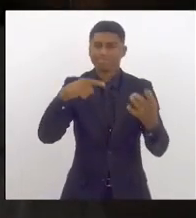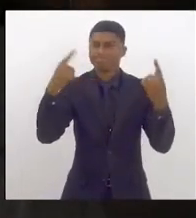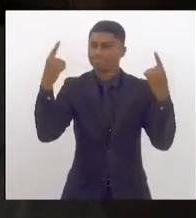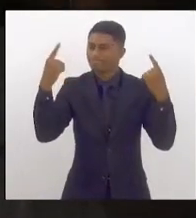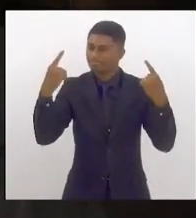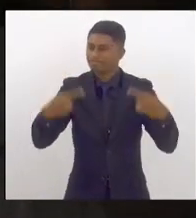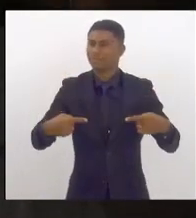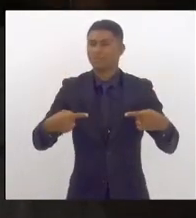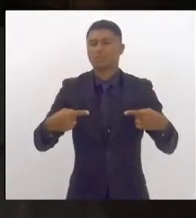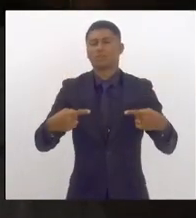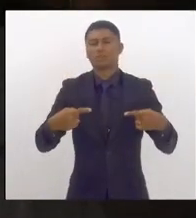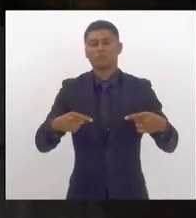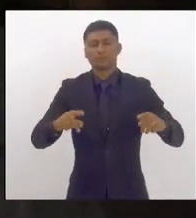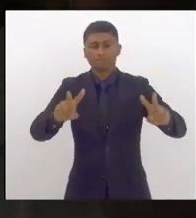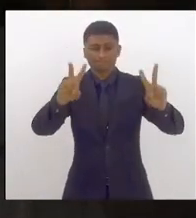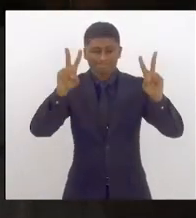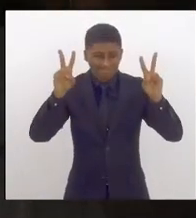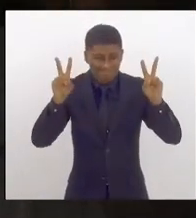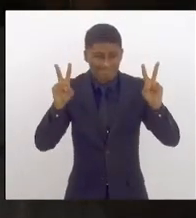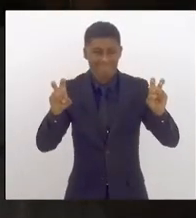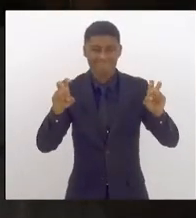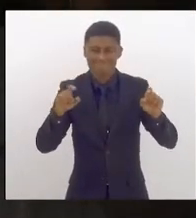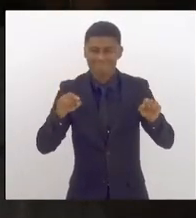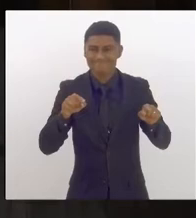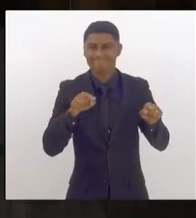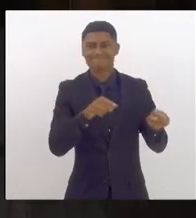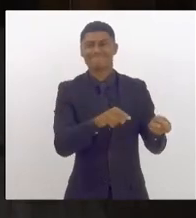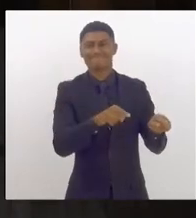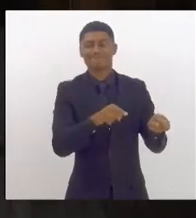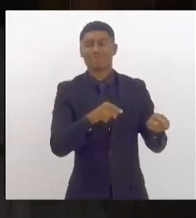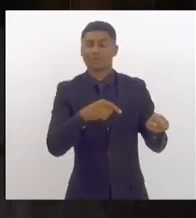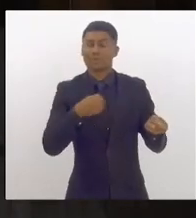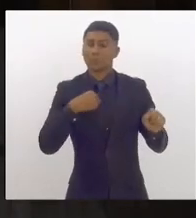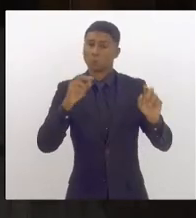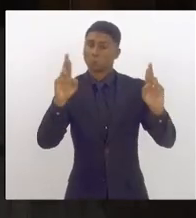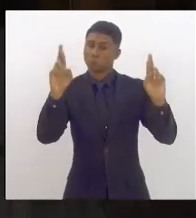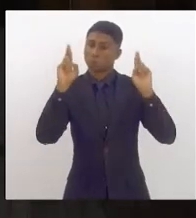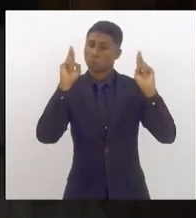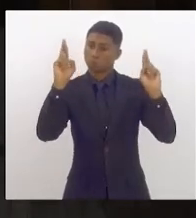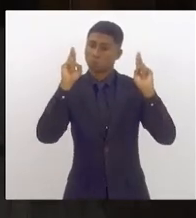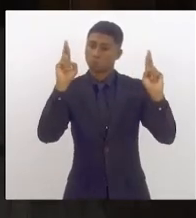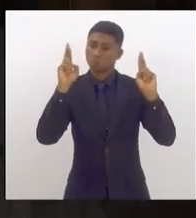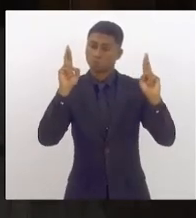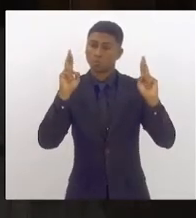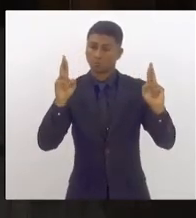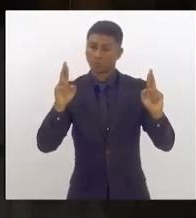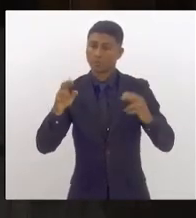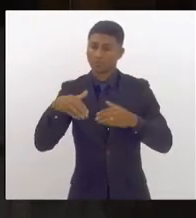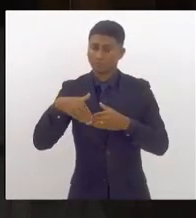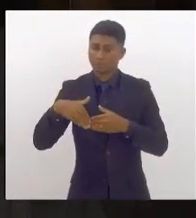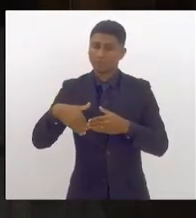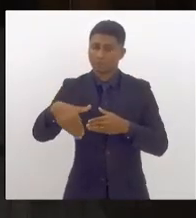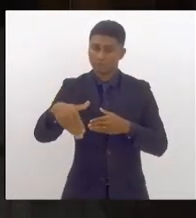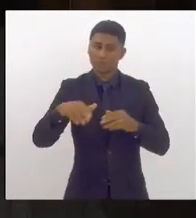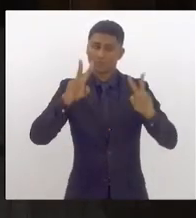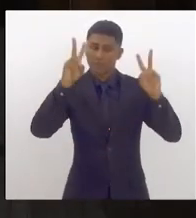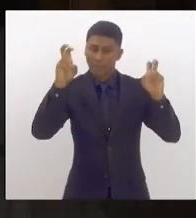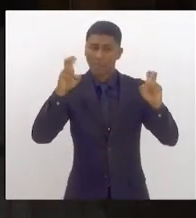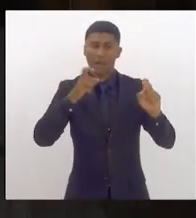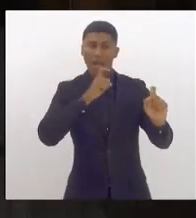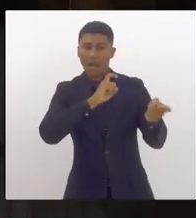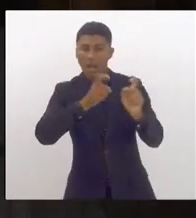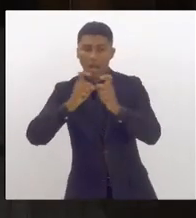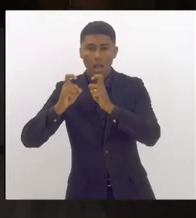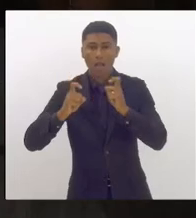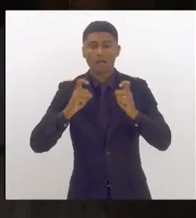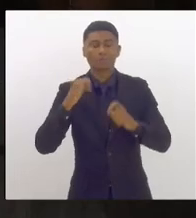que eu espero que esteja seja intensamente debatido ao longo desta campanha eleitoral é o